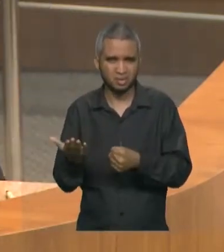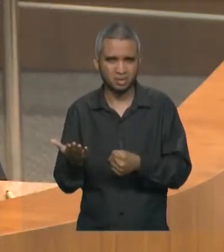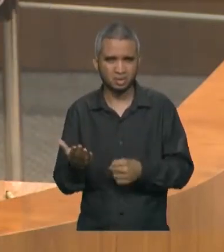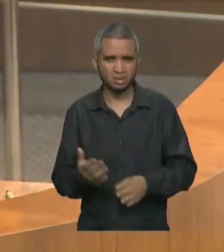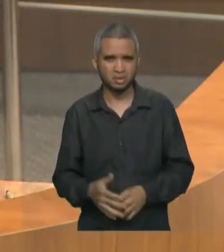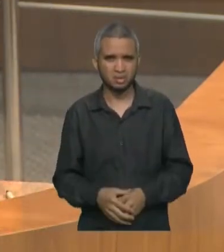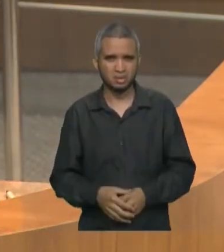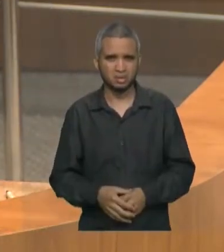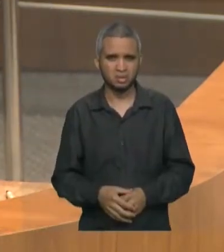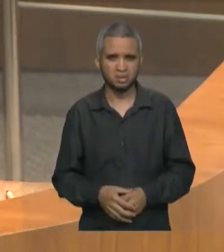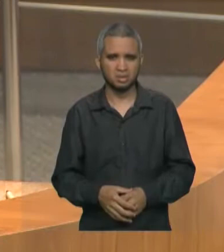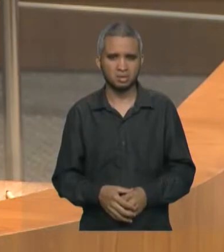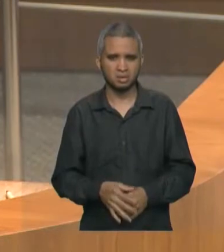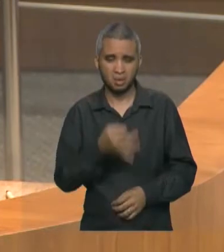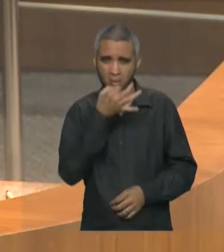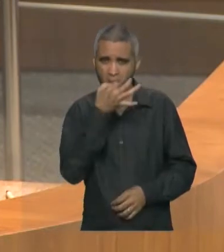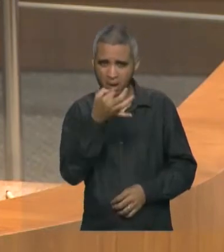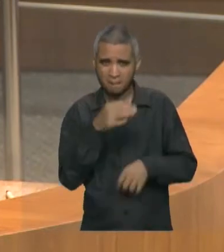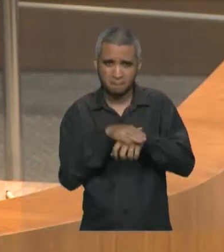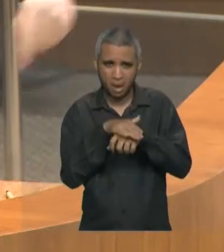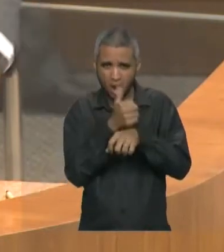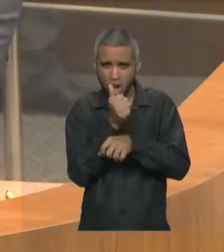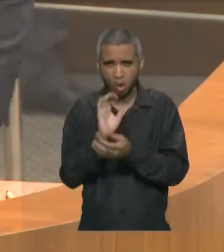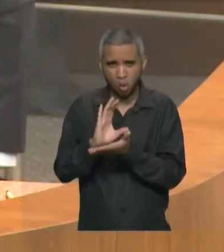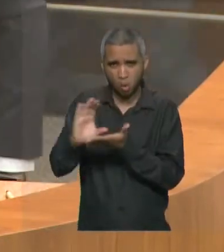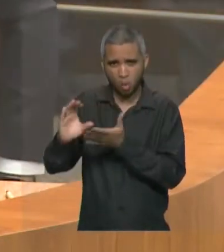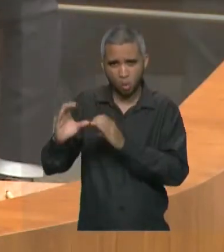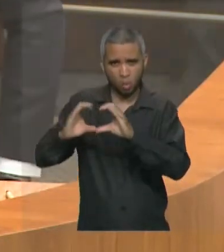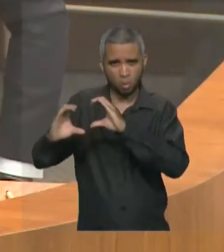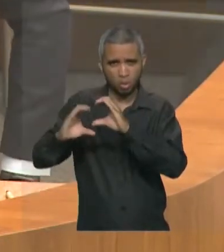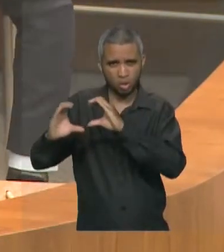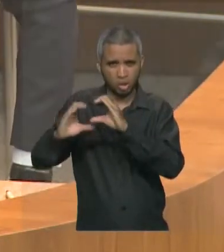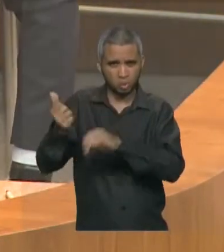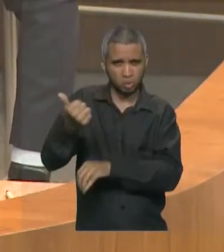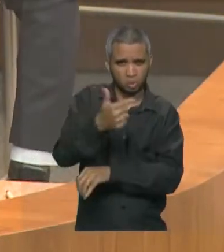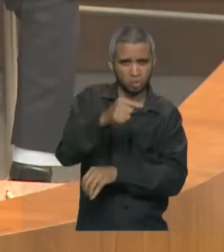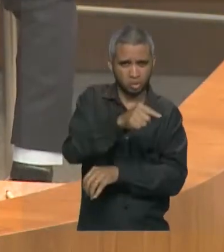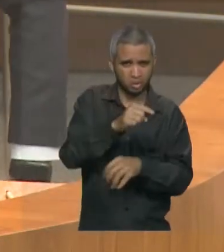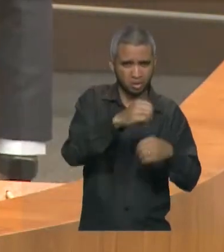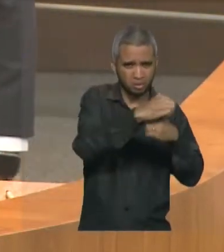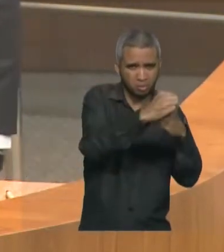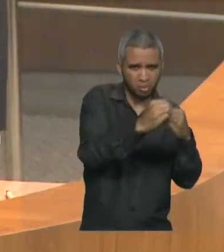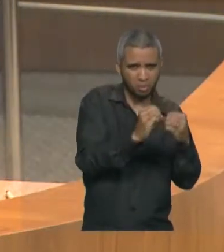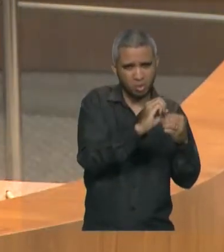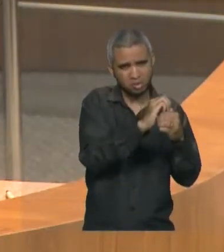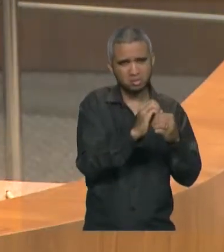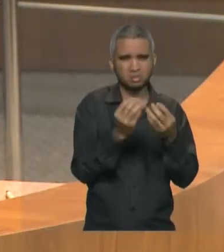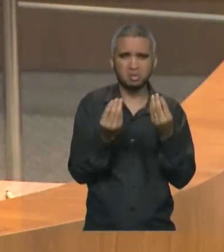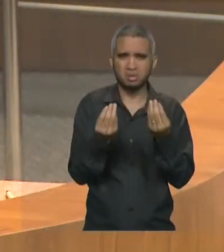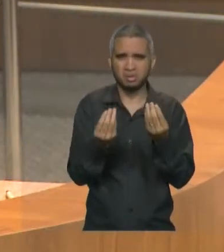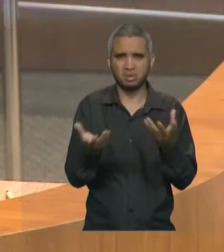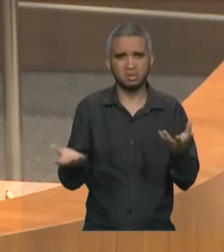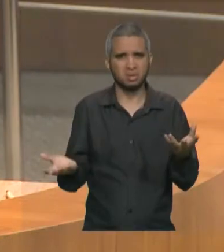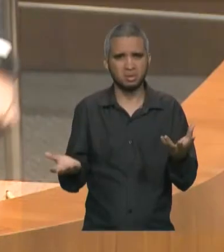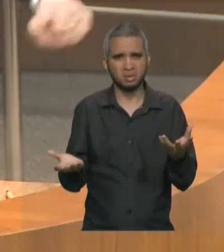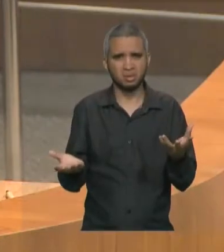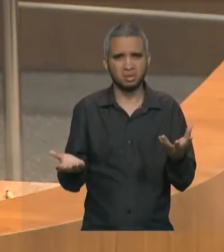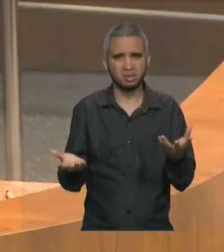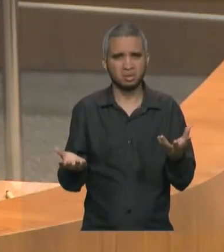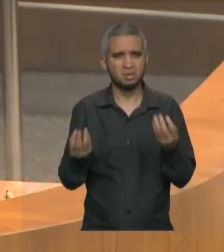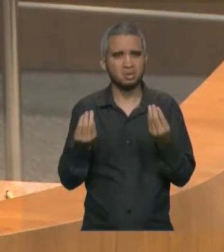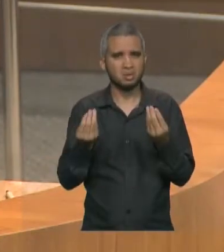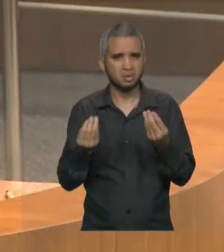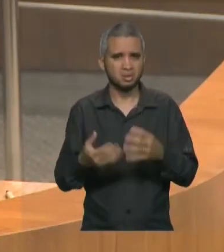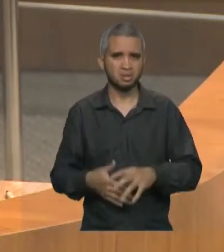que acha melhor que o recurso vá para a comunicação de Flávio Dino do que para o combate ao câncer, é um insulto com